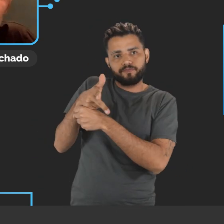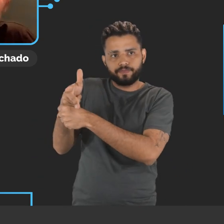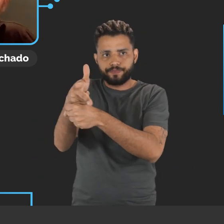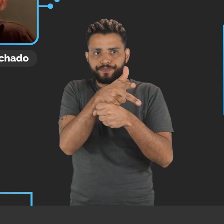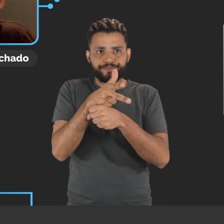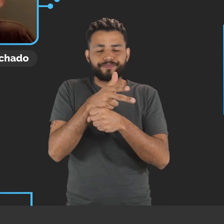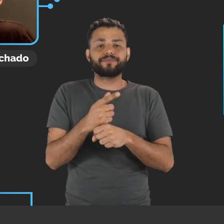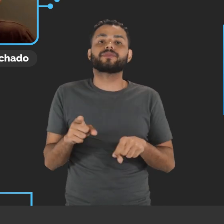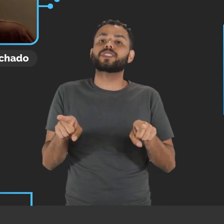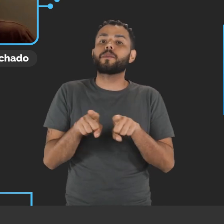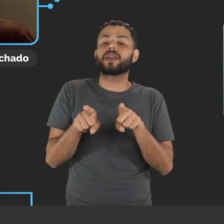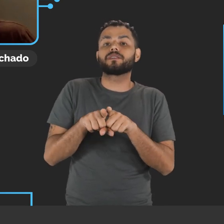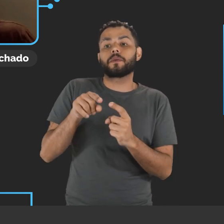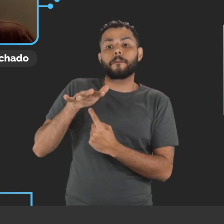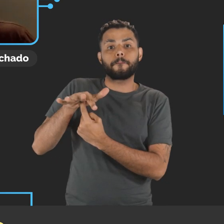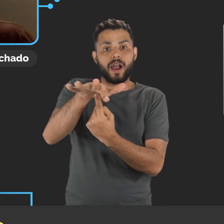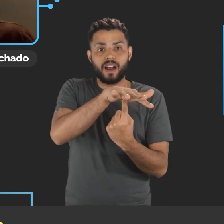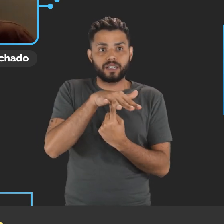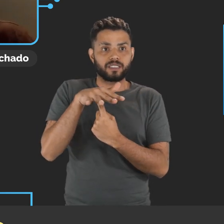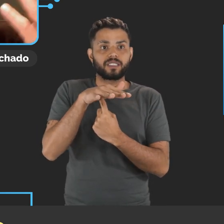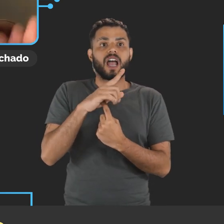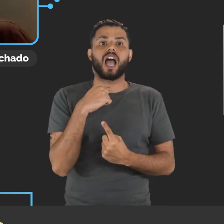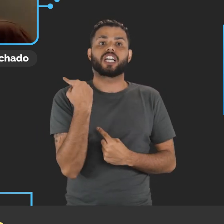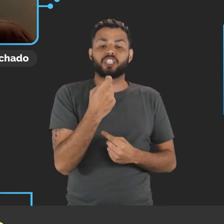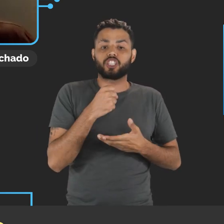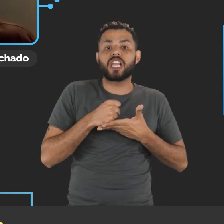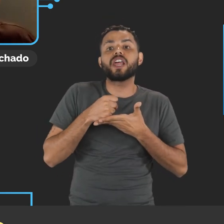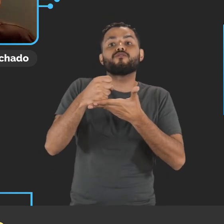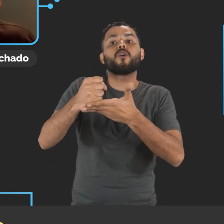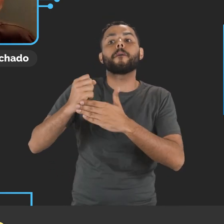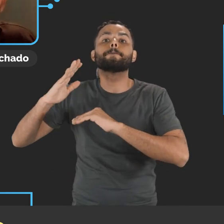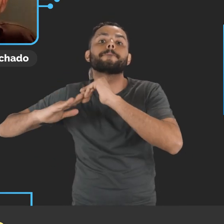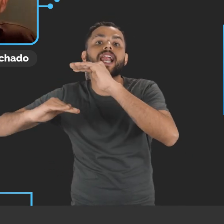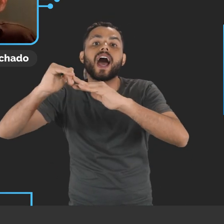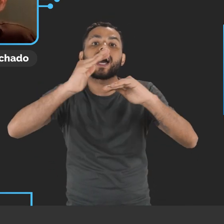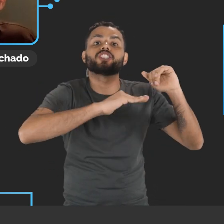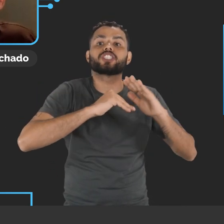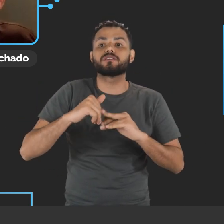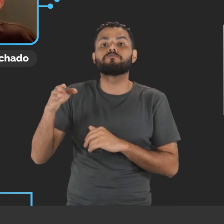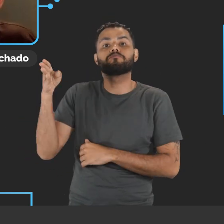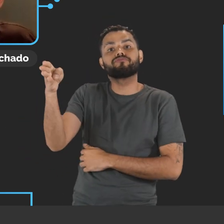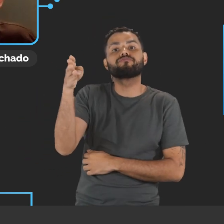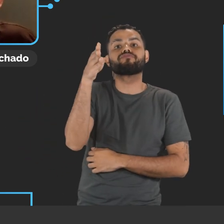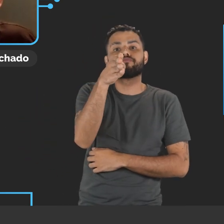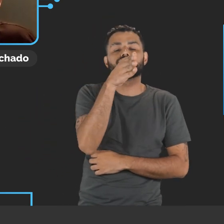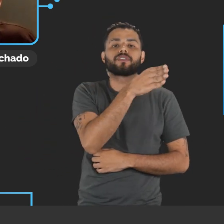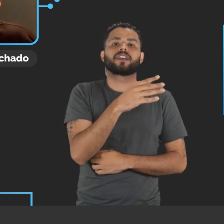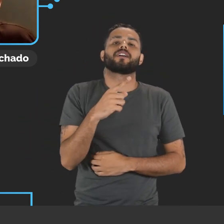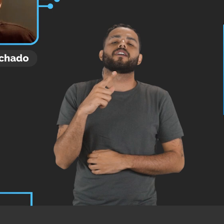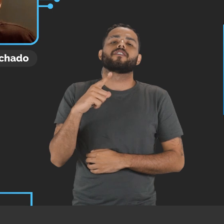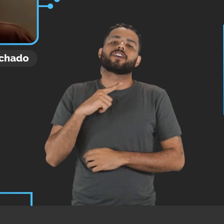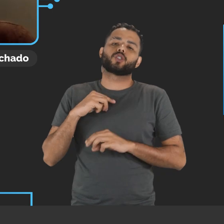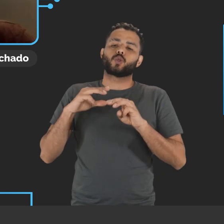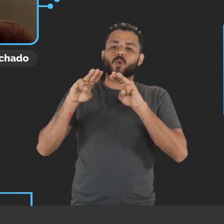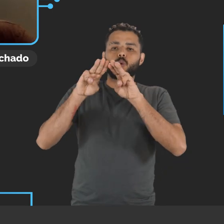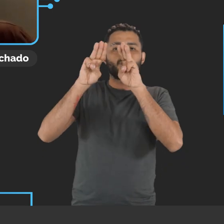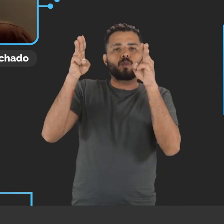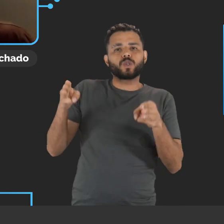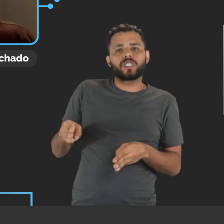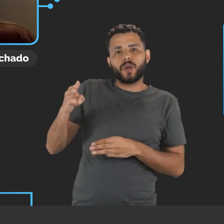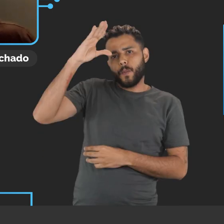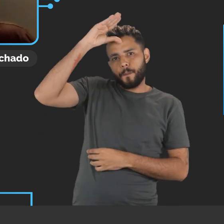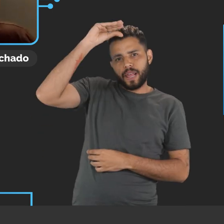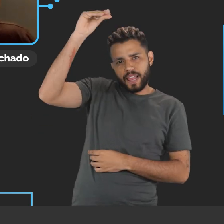Além das formações dentro do Parque Tecnológico, a gente levou a galera para o campo também. Então, nós produzimos imagens no Museu